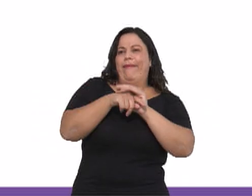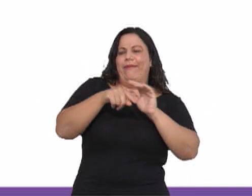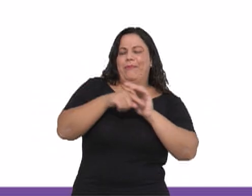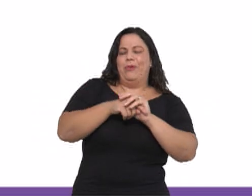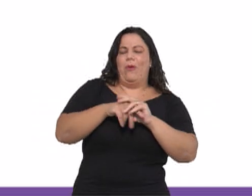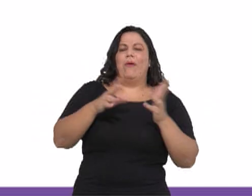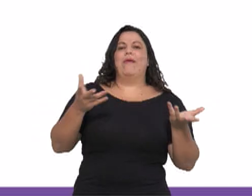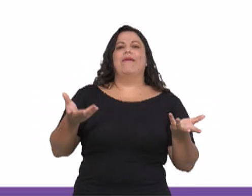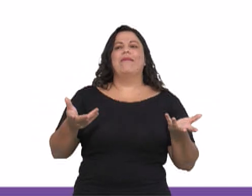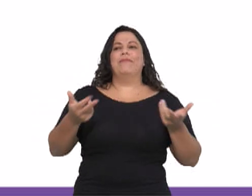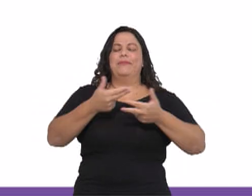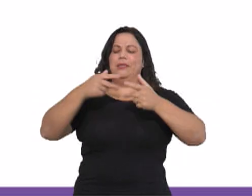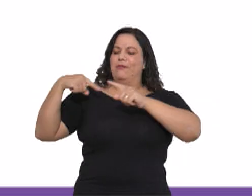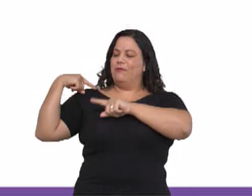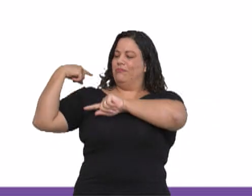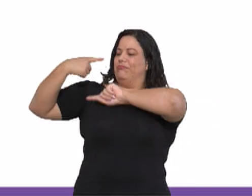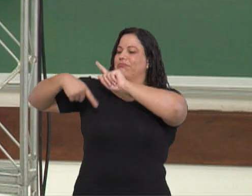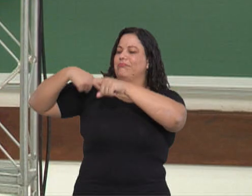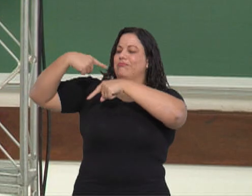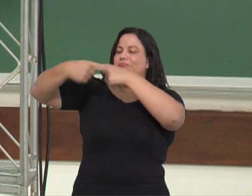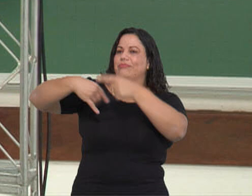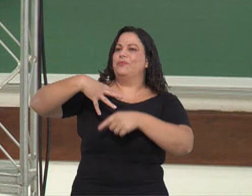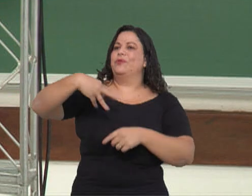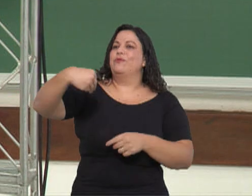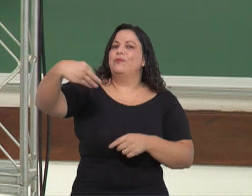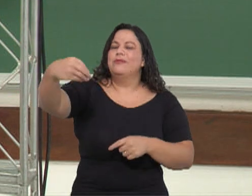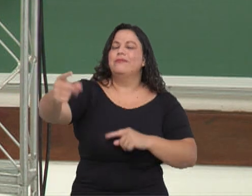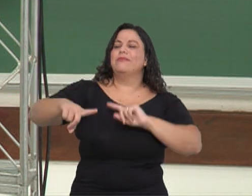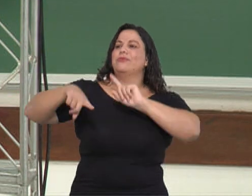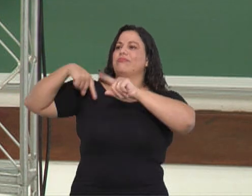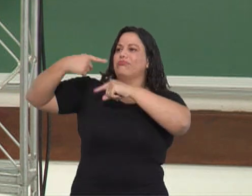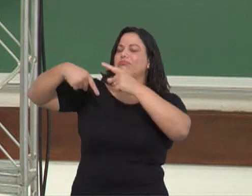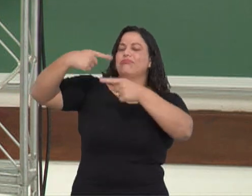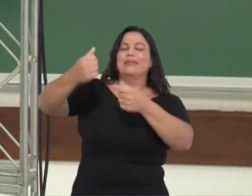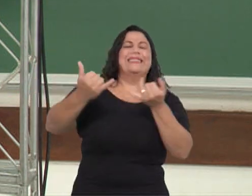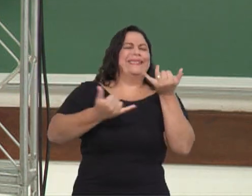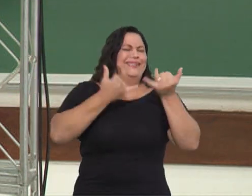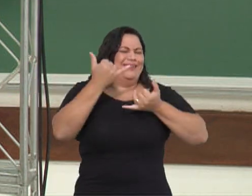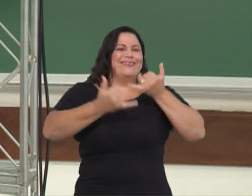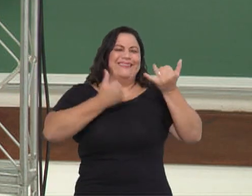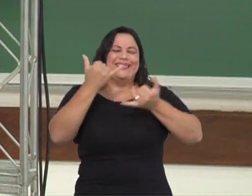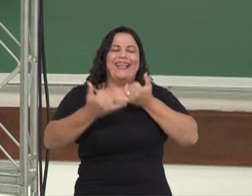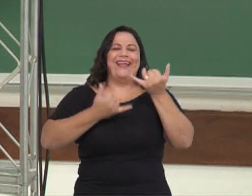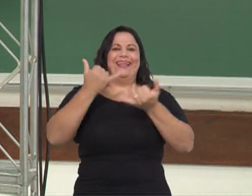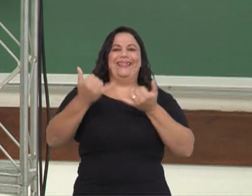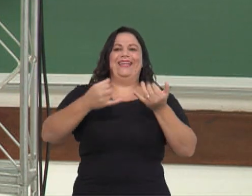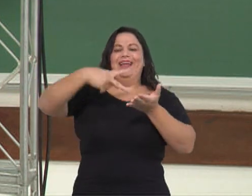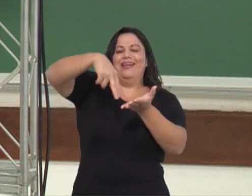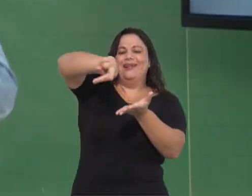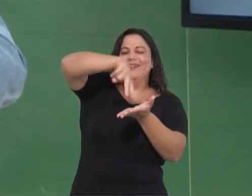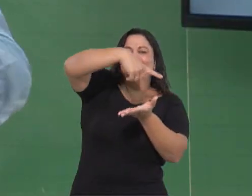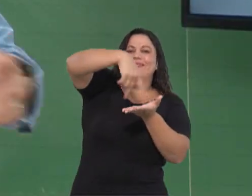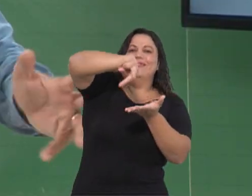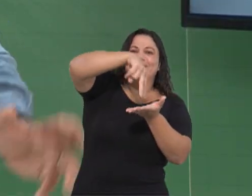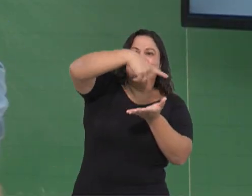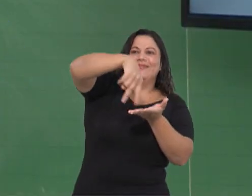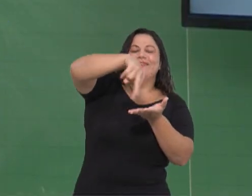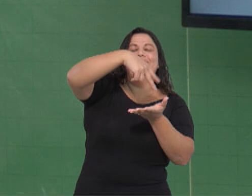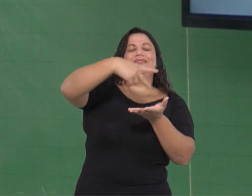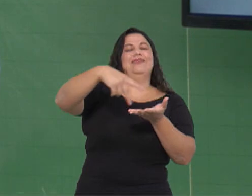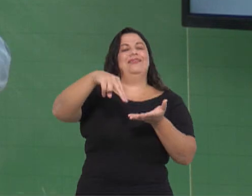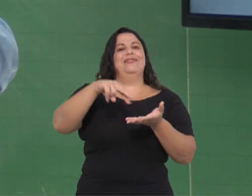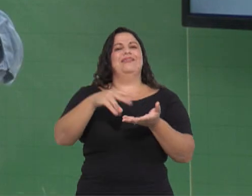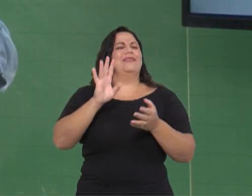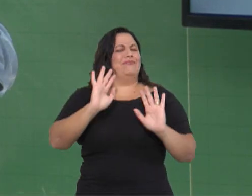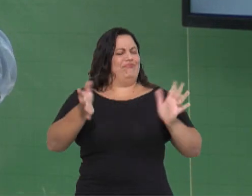de geração em geração. Então aquela brincadeira de ciranda, aquelas danças que vocês já